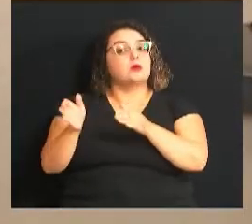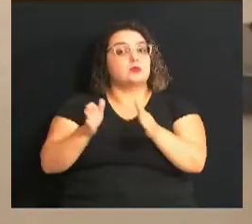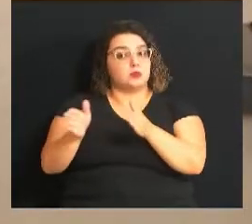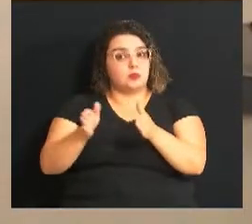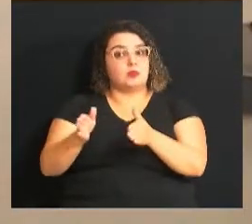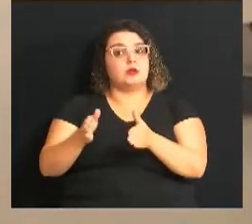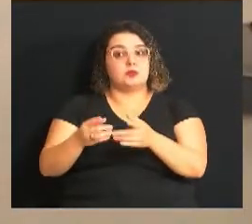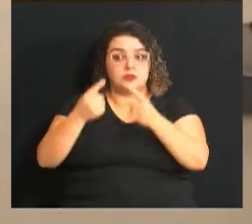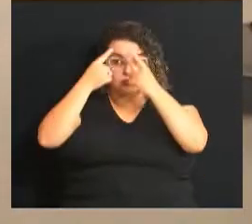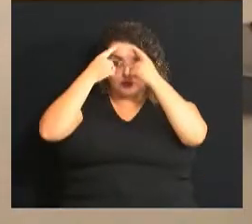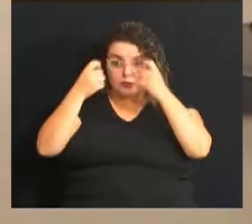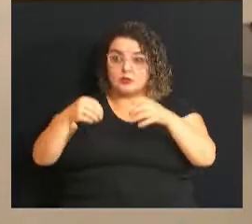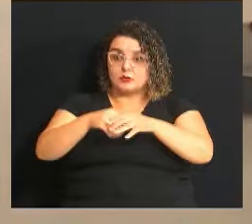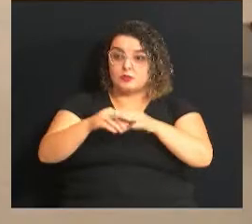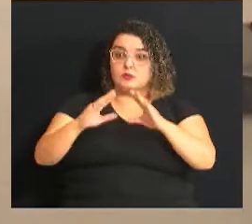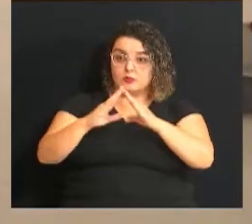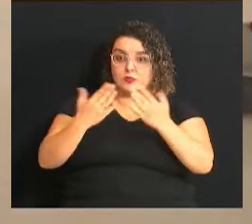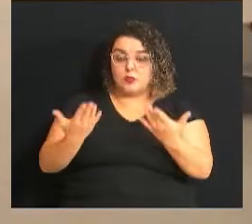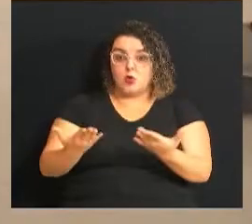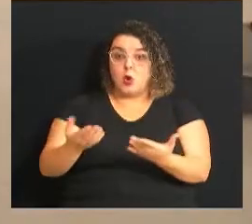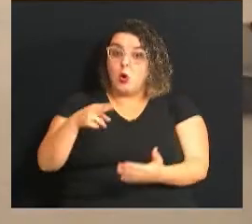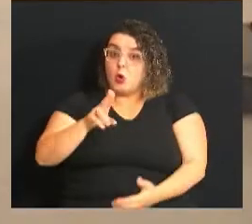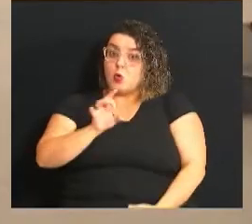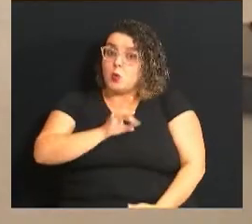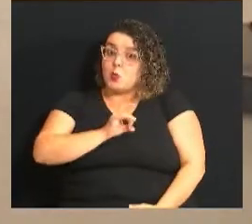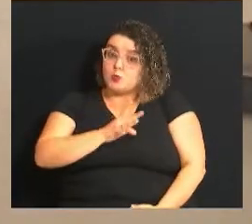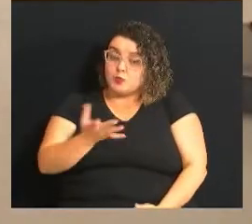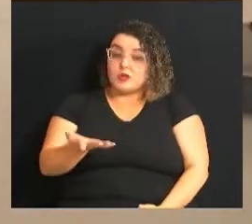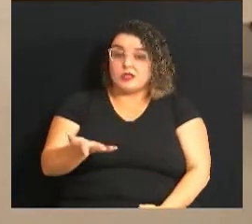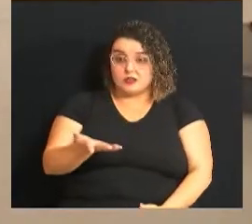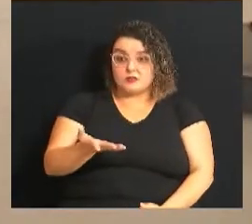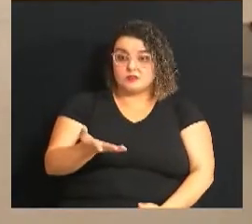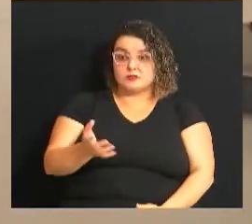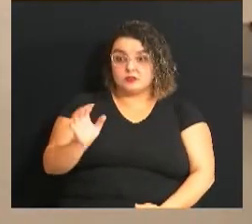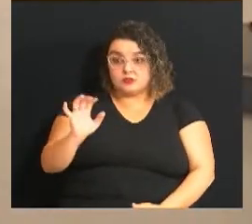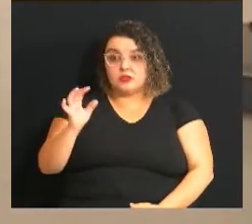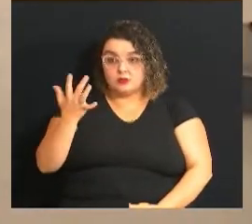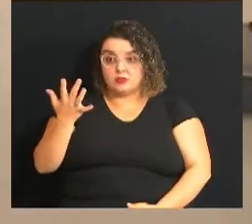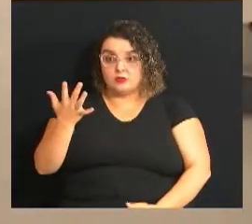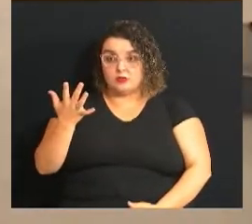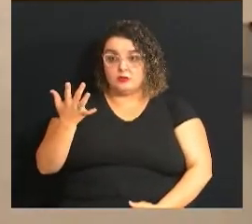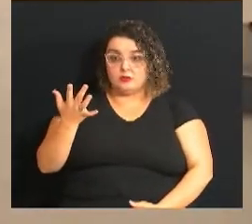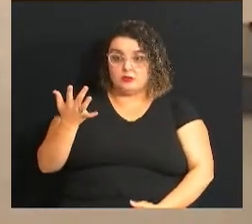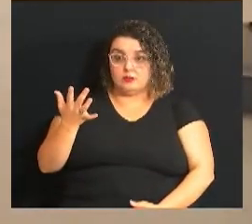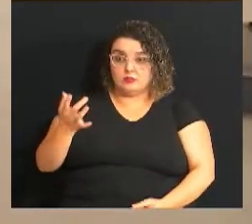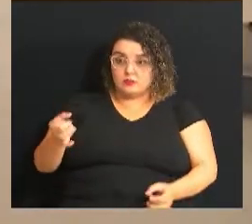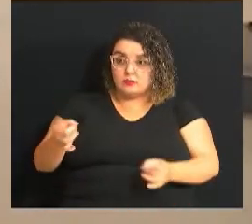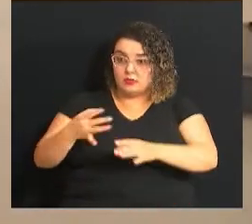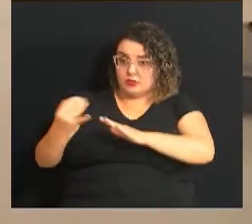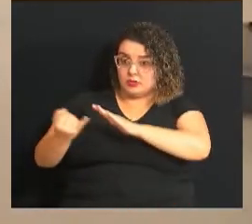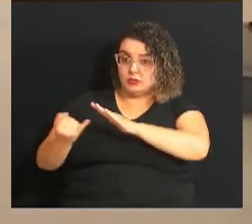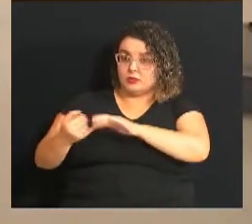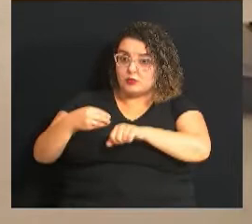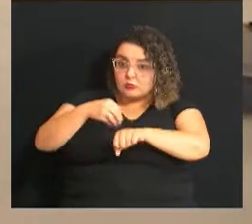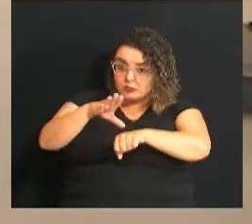de violência doméstica ou algum medo, né, na iminência disso acontecer. Vamos encerrar, instrutor, com uma dica para o que essa mulher pode